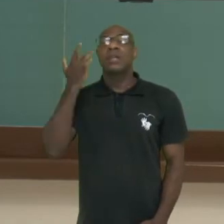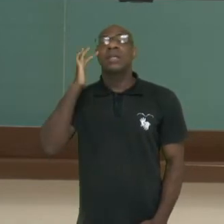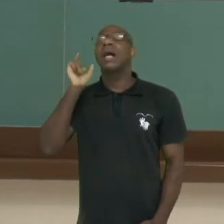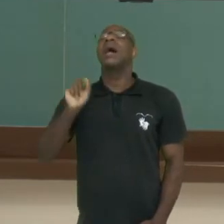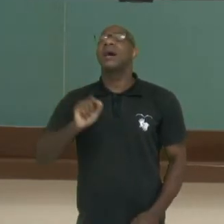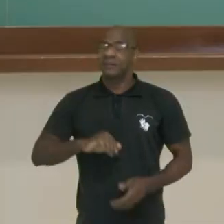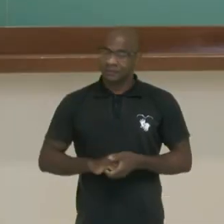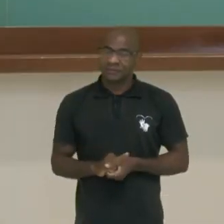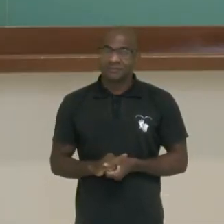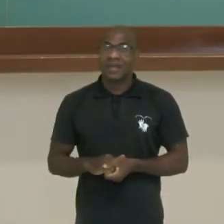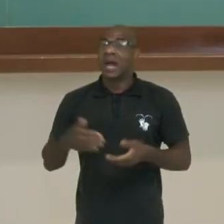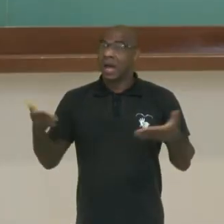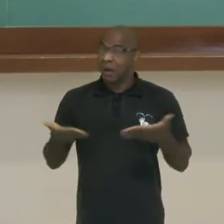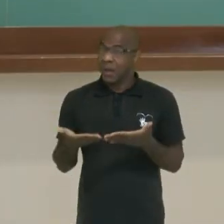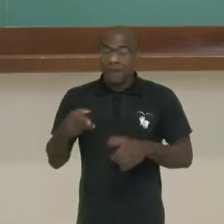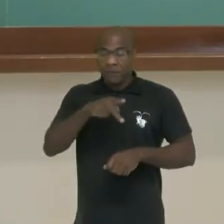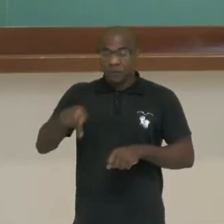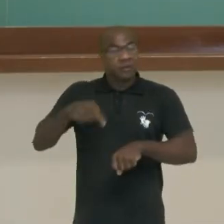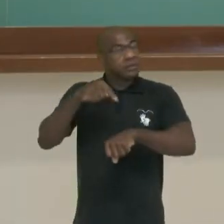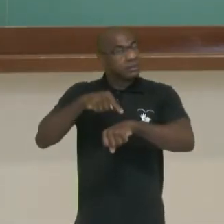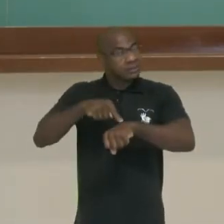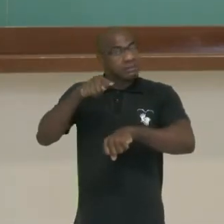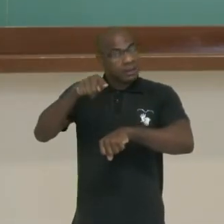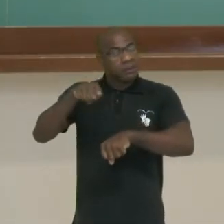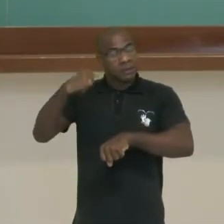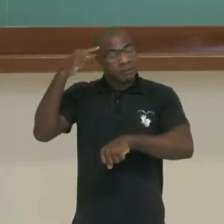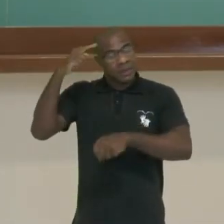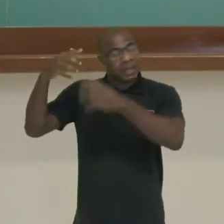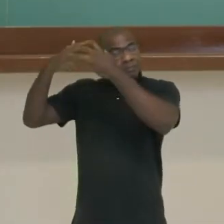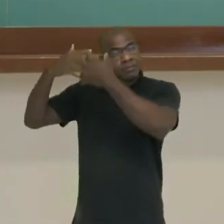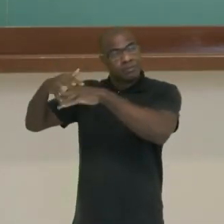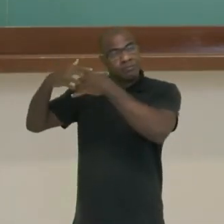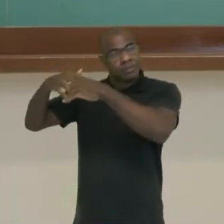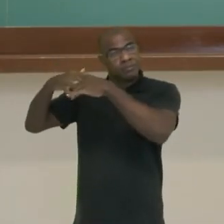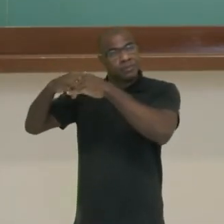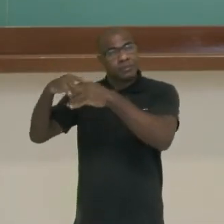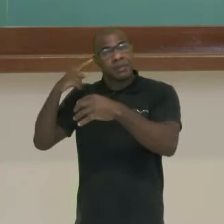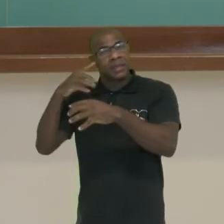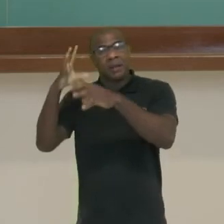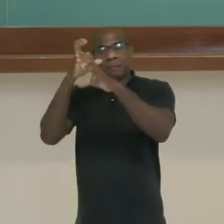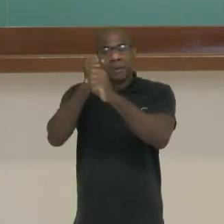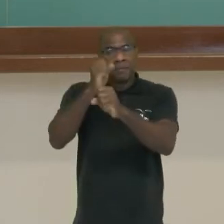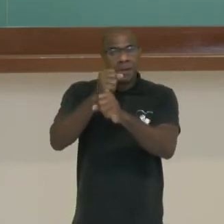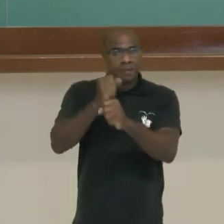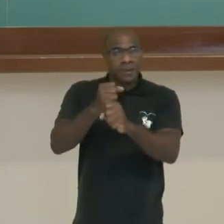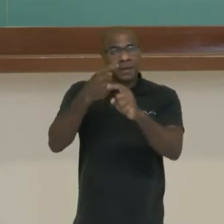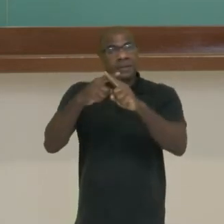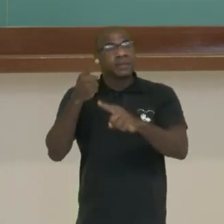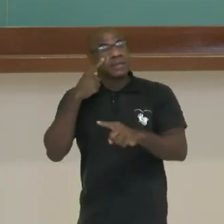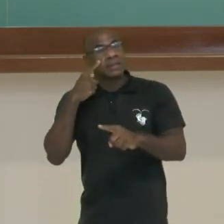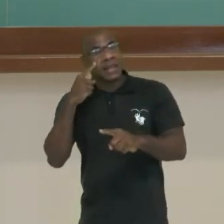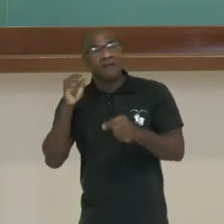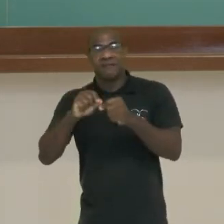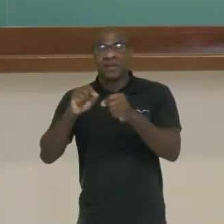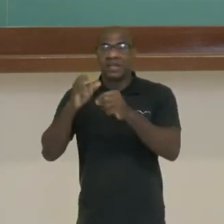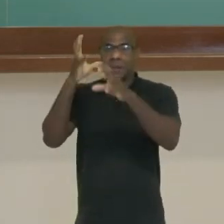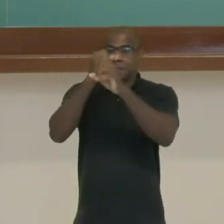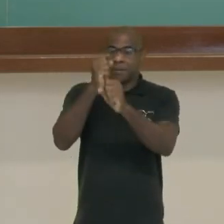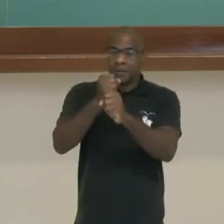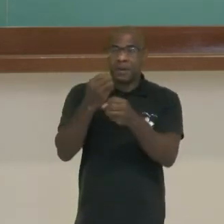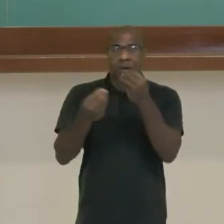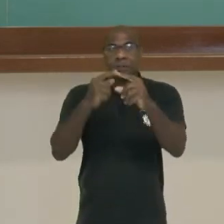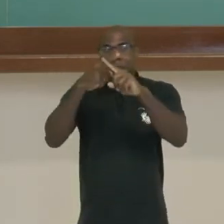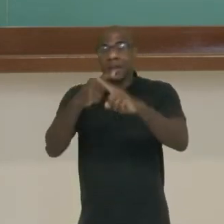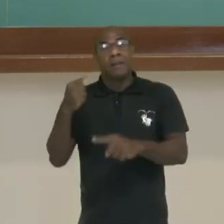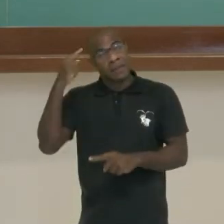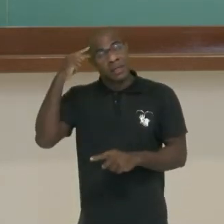Professor agora vai dar um tempinho para vocês pensarem, para vocês, né, verificarem e tentarem resolver isso, pensando lá na